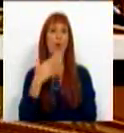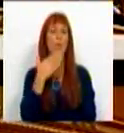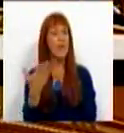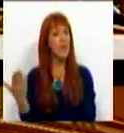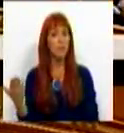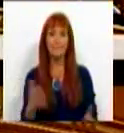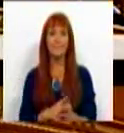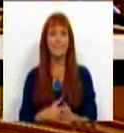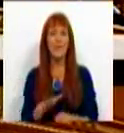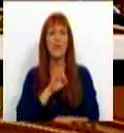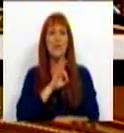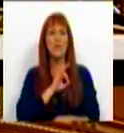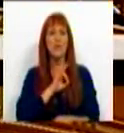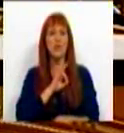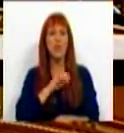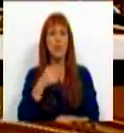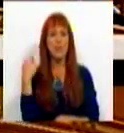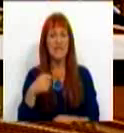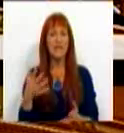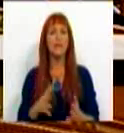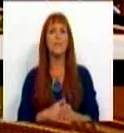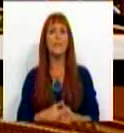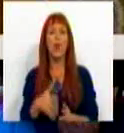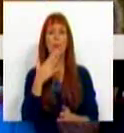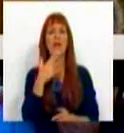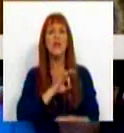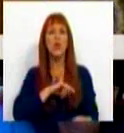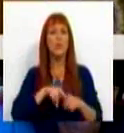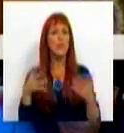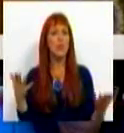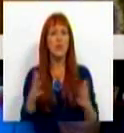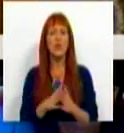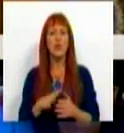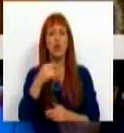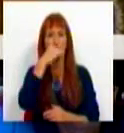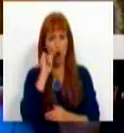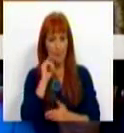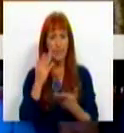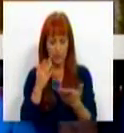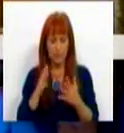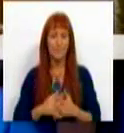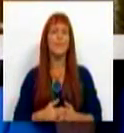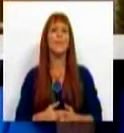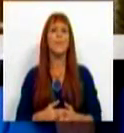Muito obrigado, Sr. Presidente. Muito obrigado, Sr. Deputado Jerónimo de Sousa.